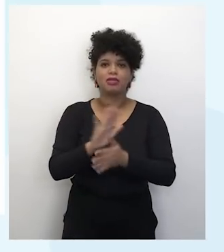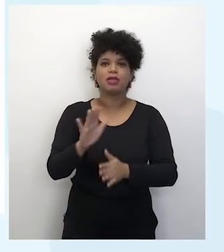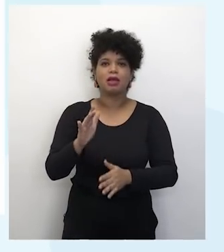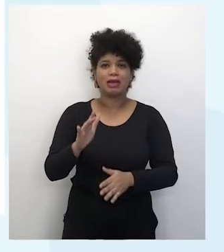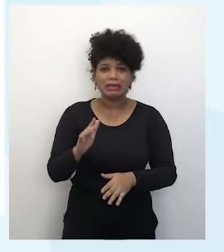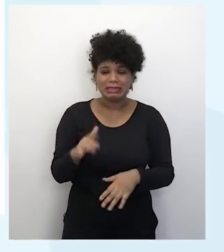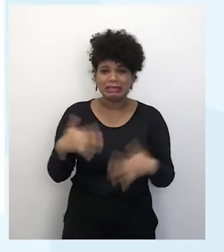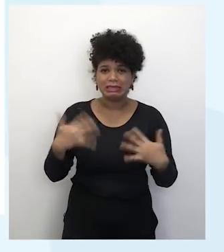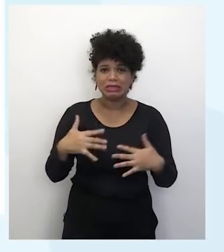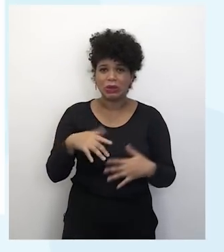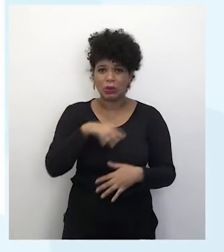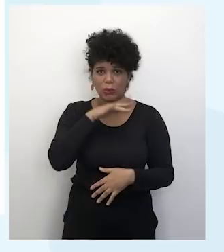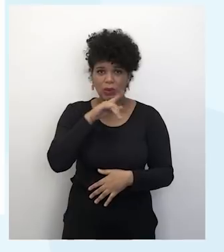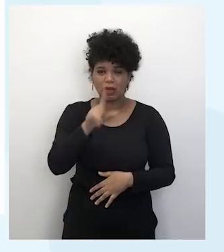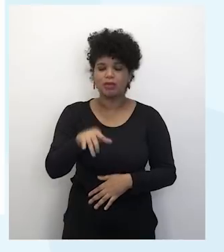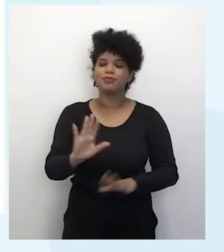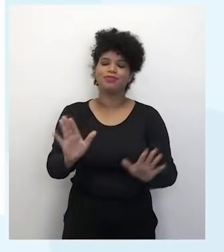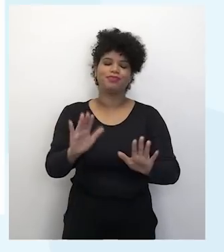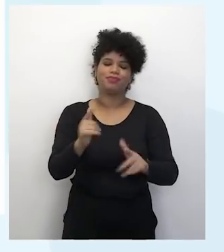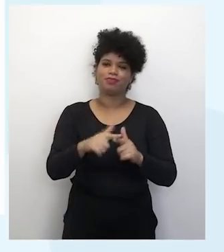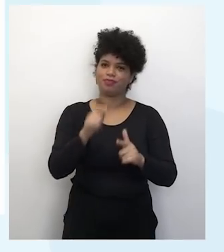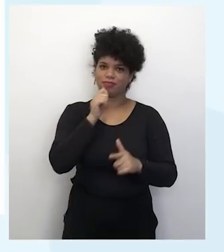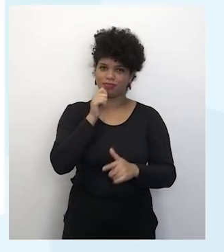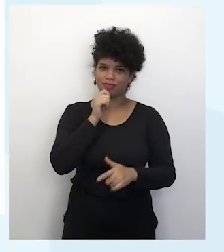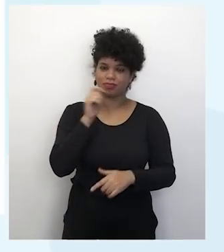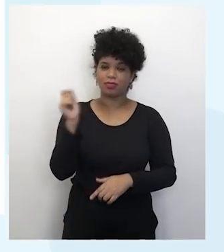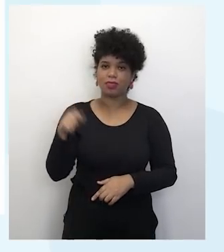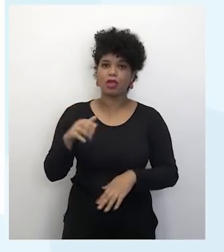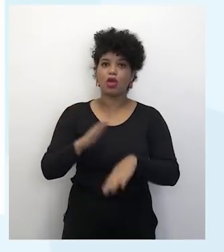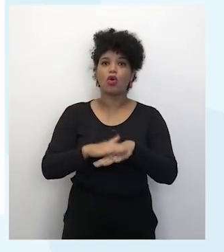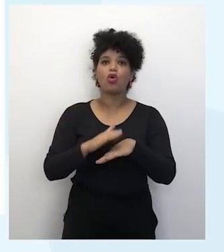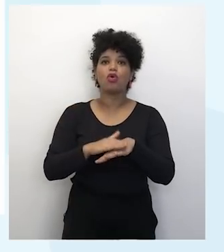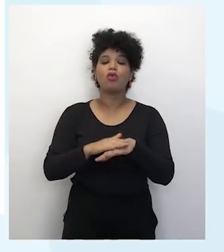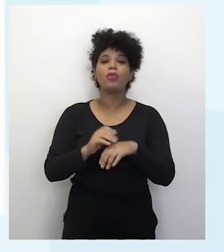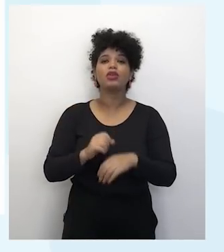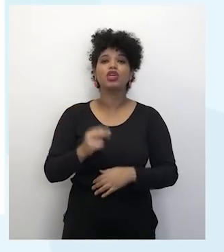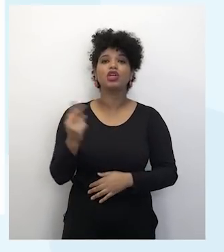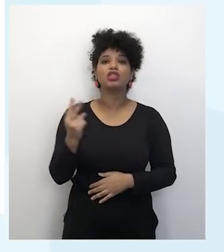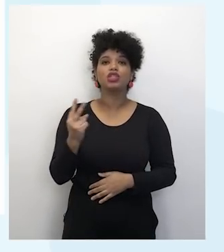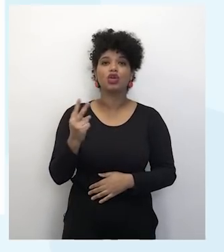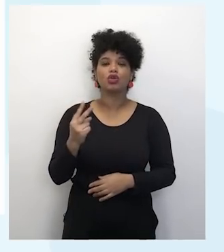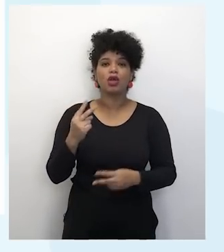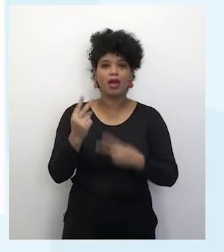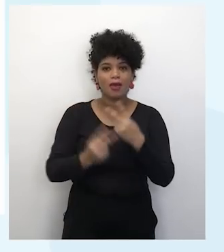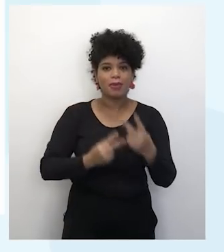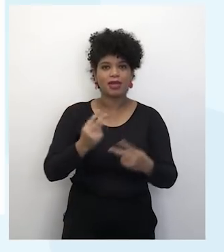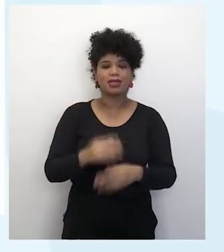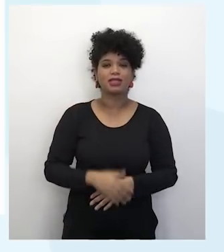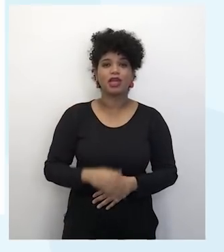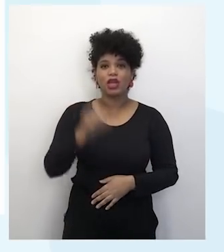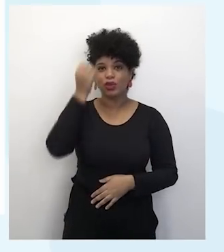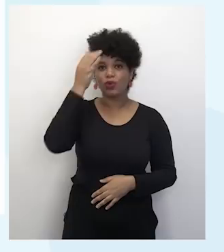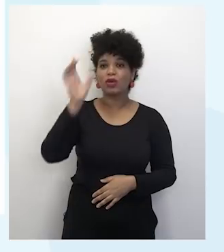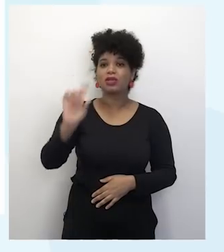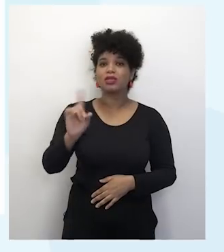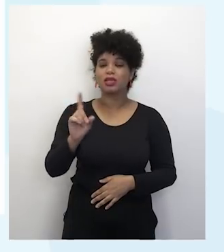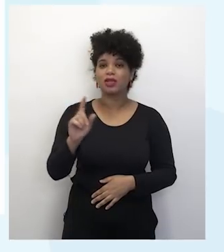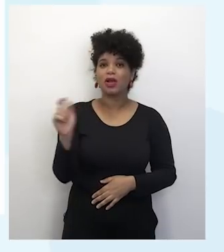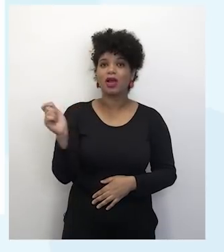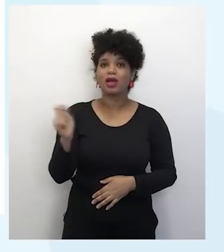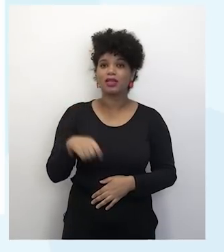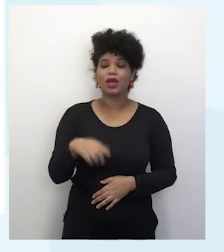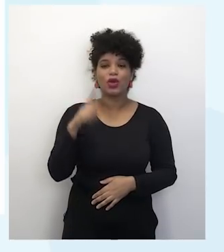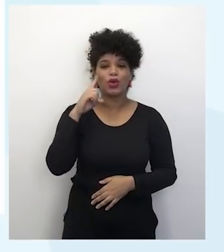problema? Não, não tem problema. Você pode fazer agora no segundo bimestre. Não esqueça de colocar a